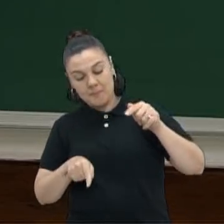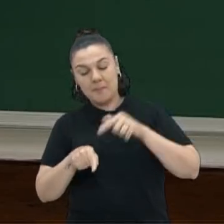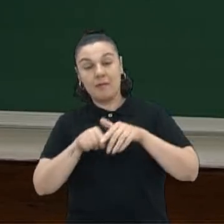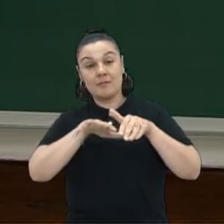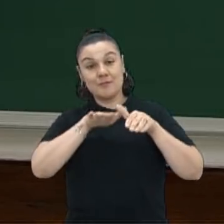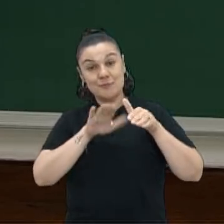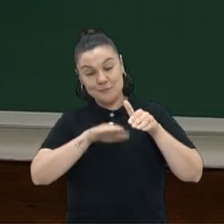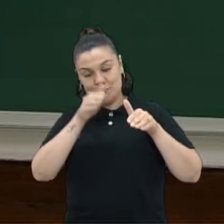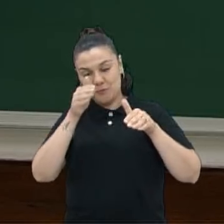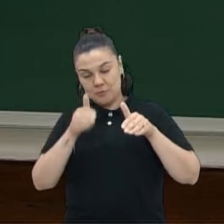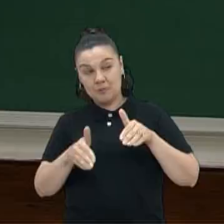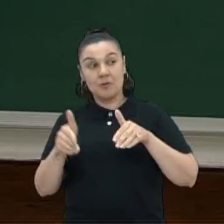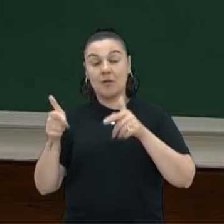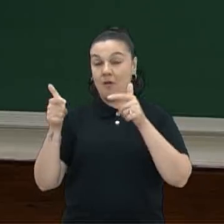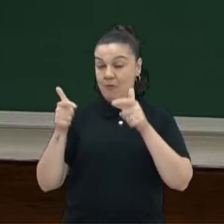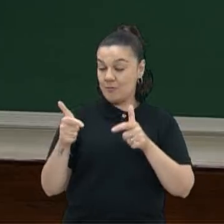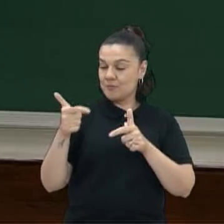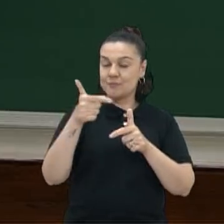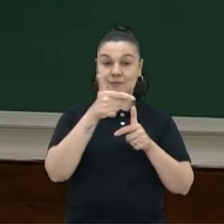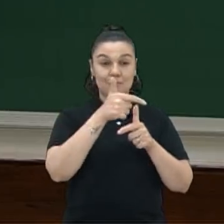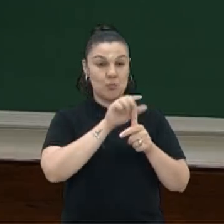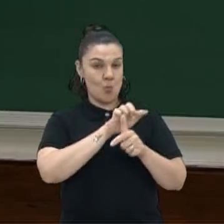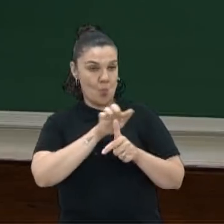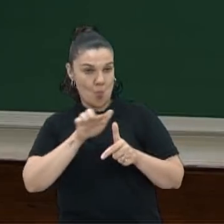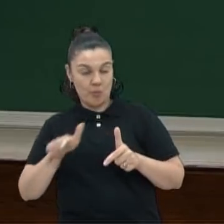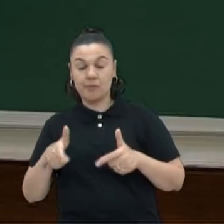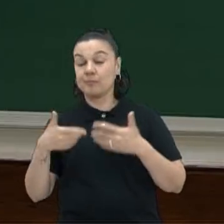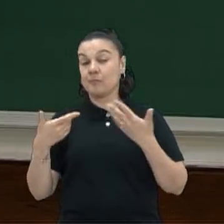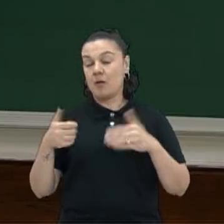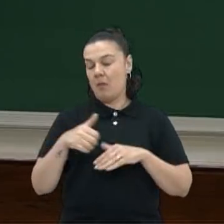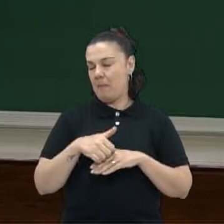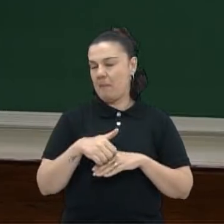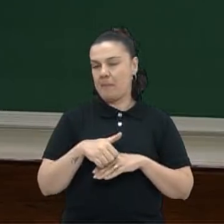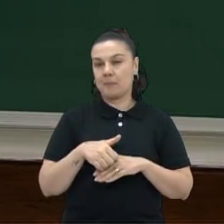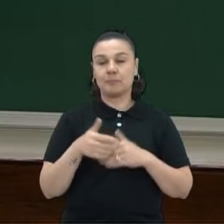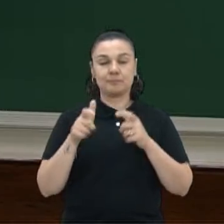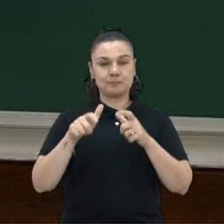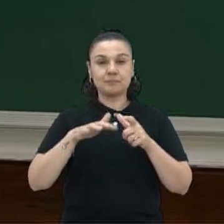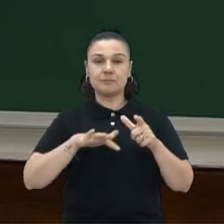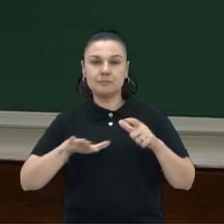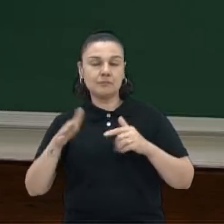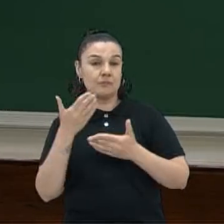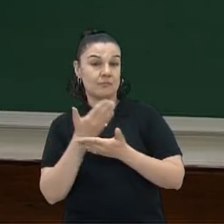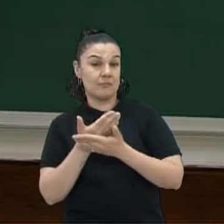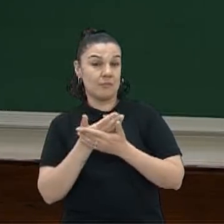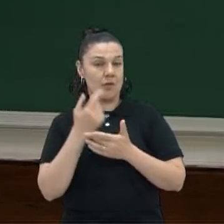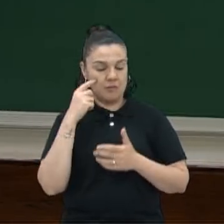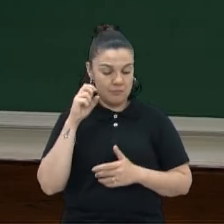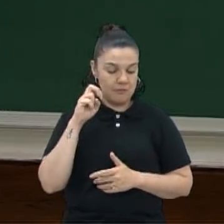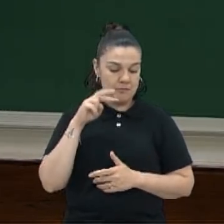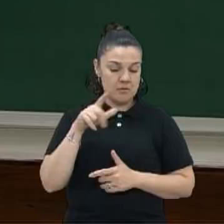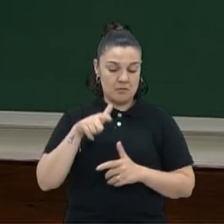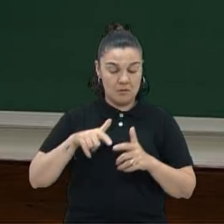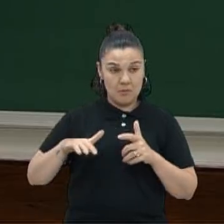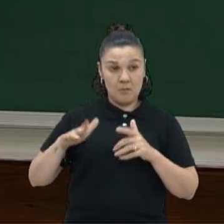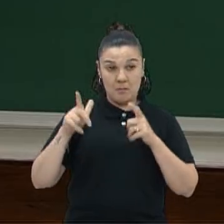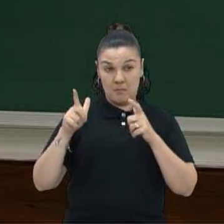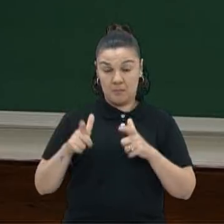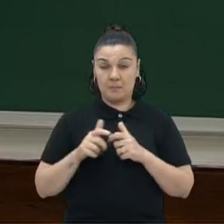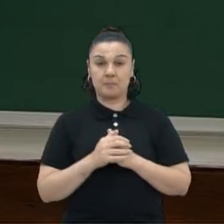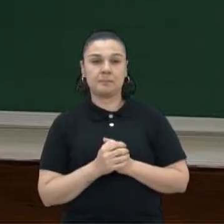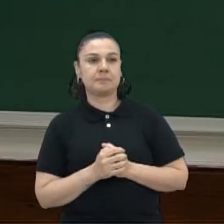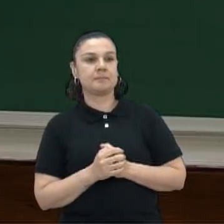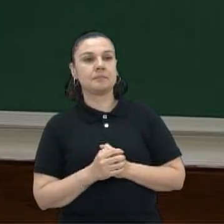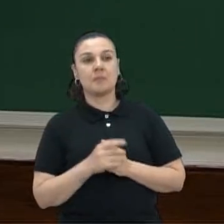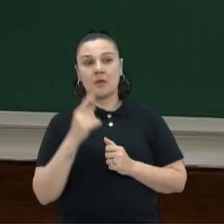do relevo onde está localizado o que está sendo estudado, o que está sendo visto naquele momento.